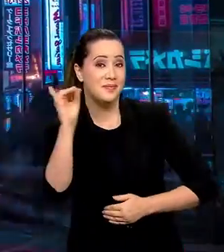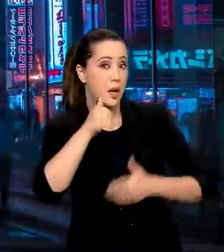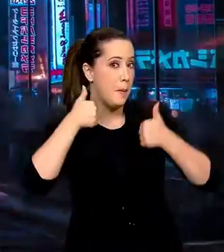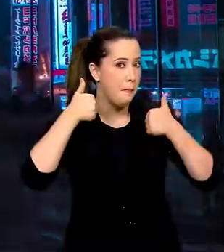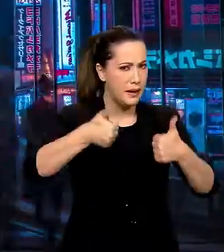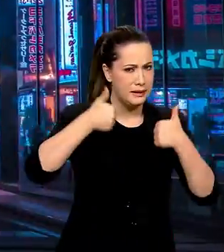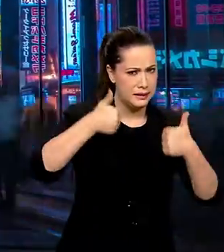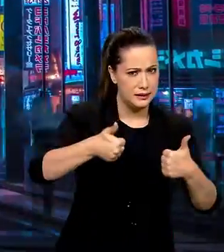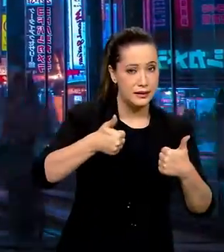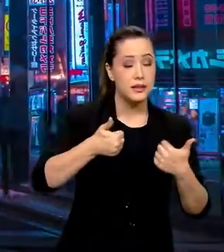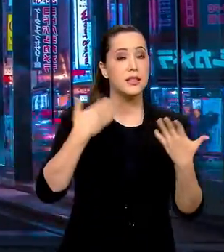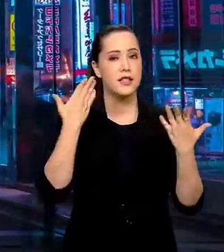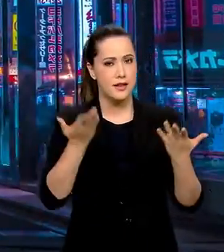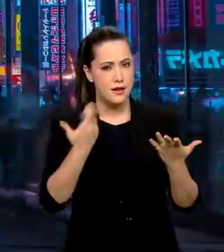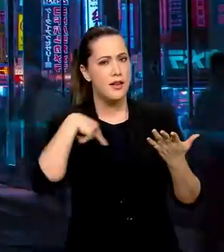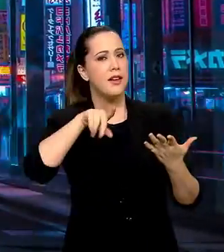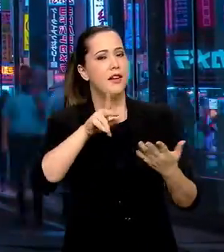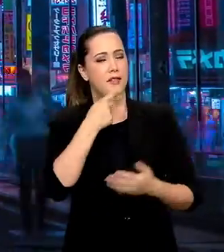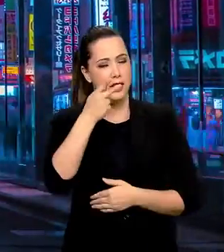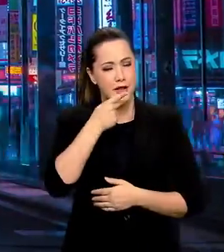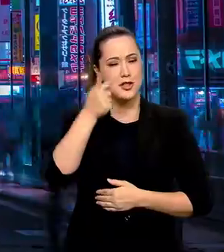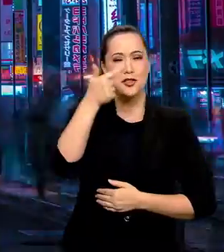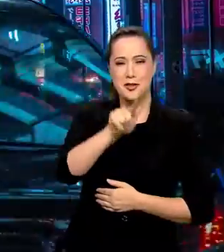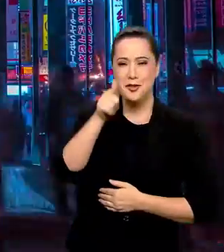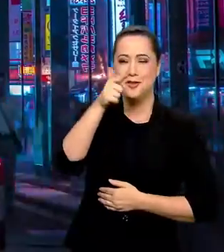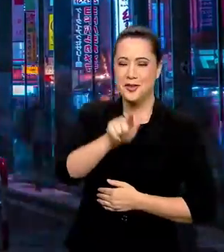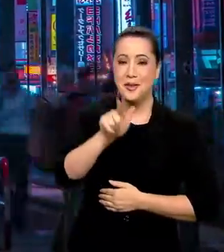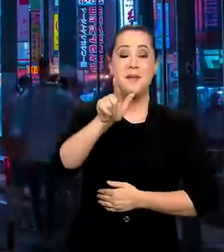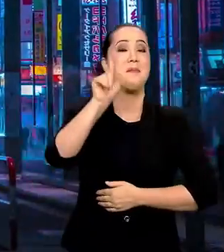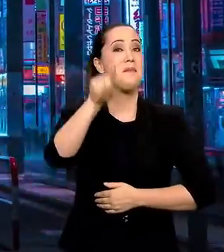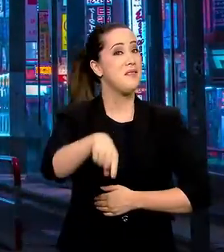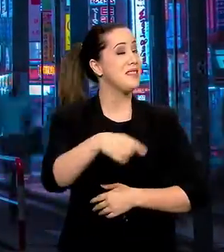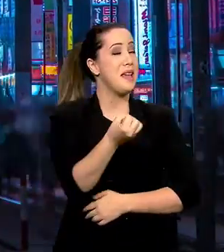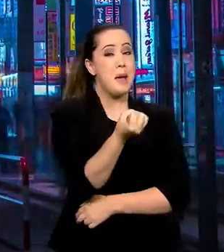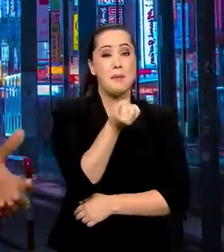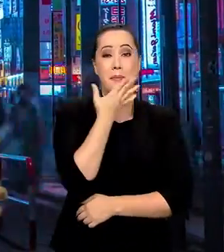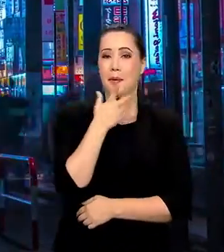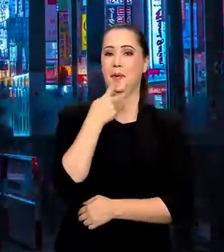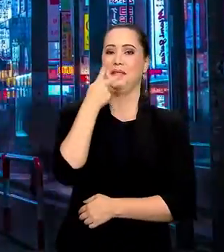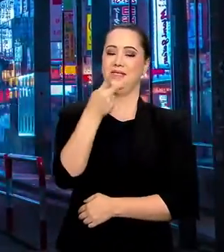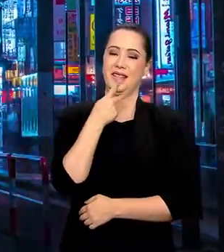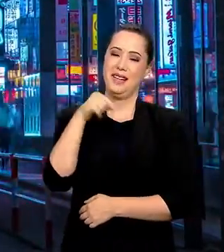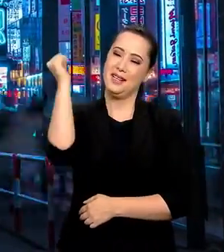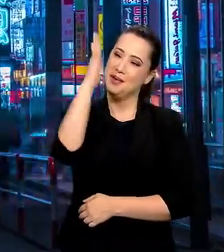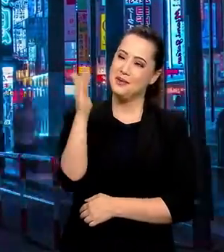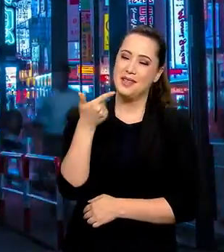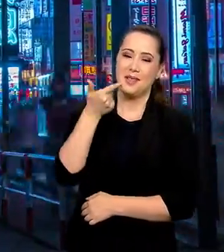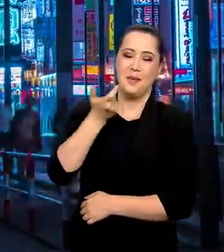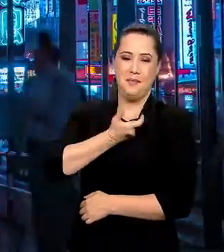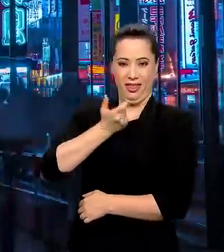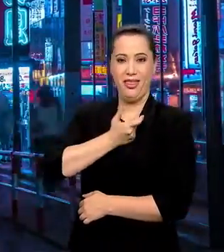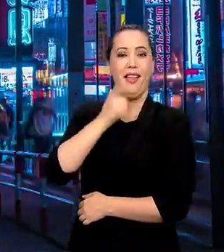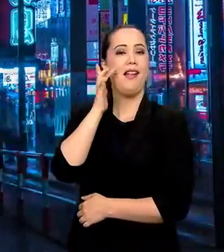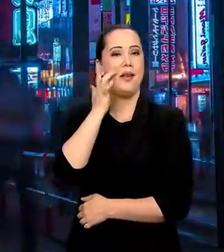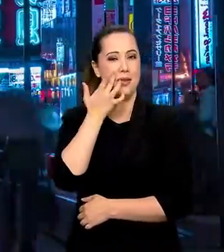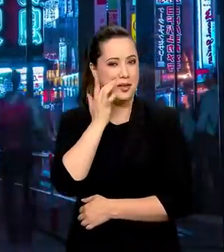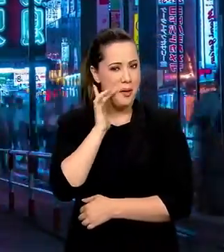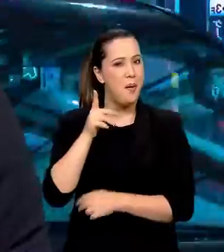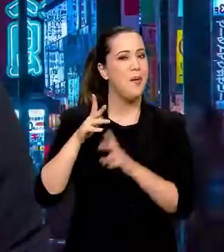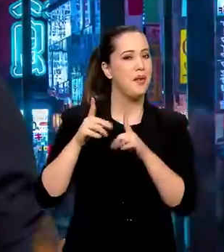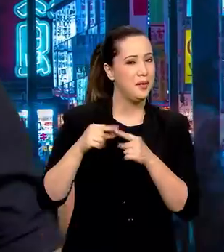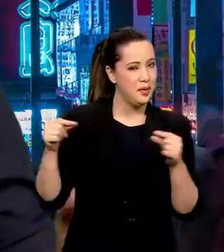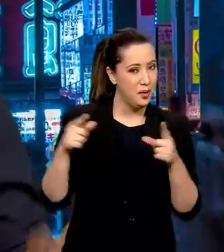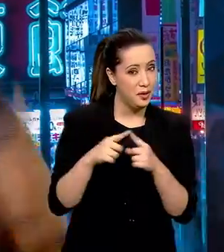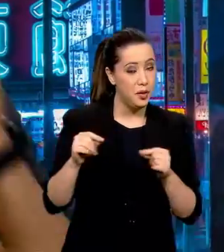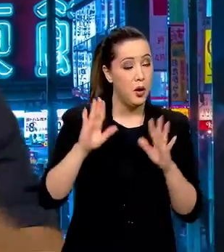Salve, salve galera, beleza? Tá ficando repetitivo, mas é muito bom falar que o Brasil ganhou mais medalhas de ouro lá em